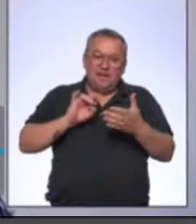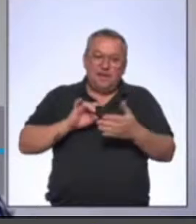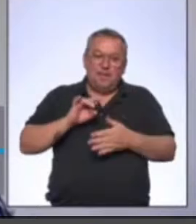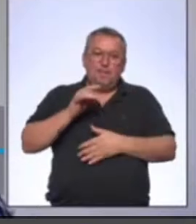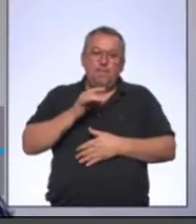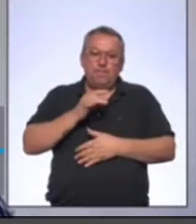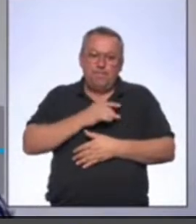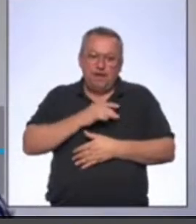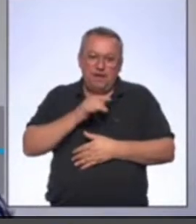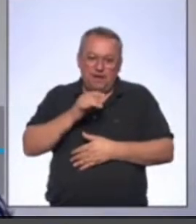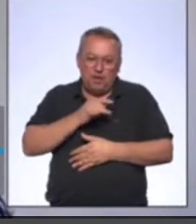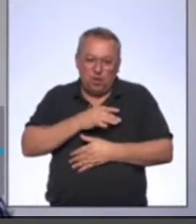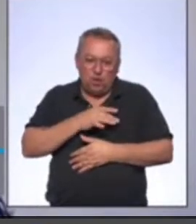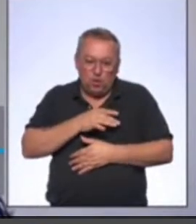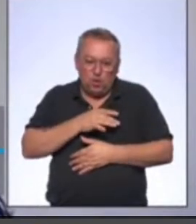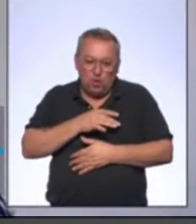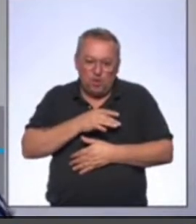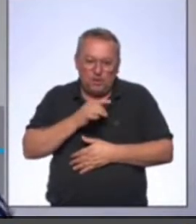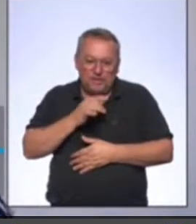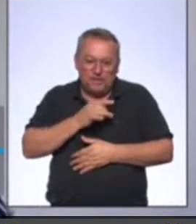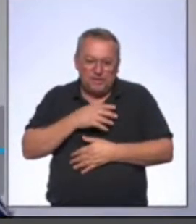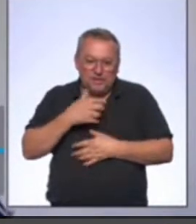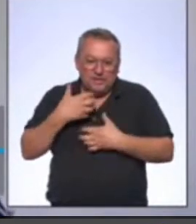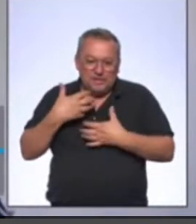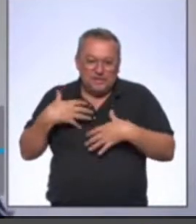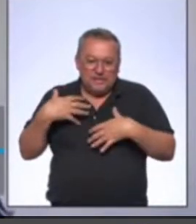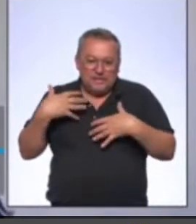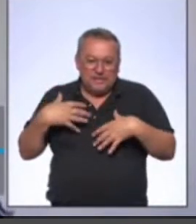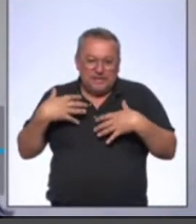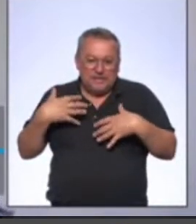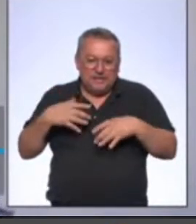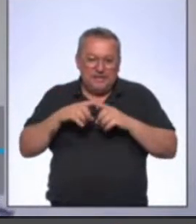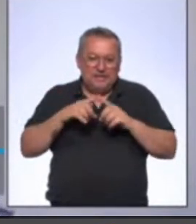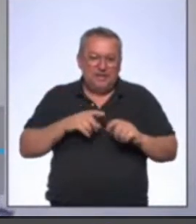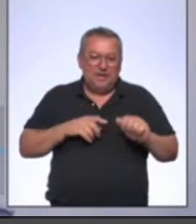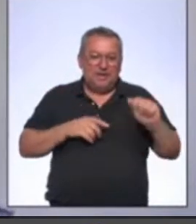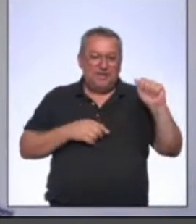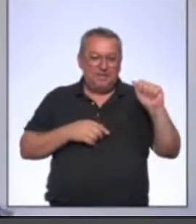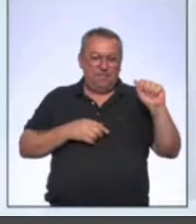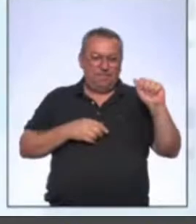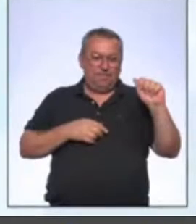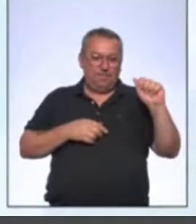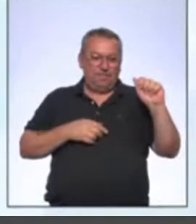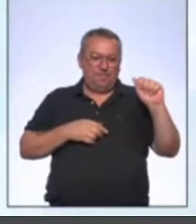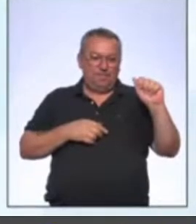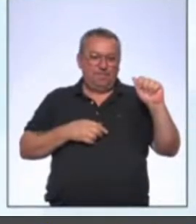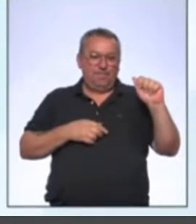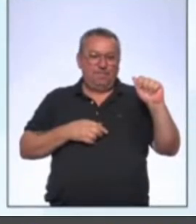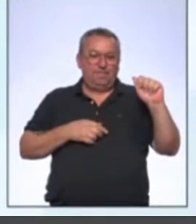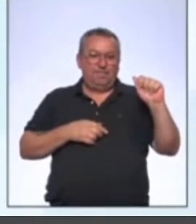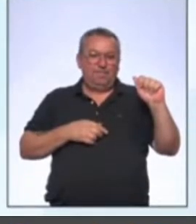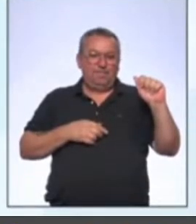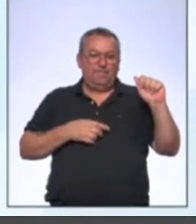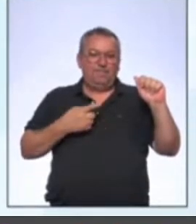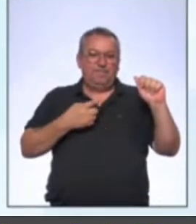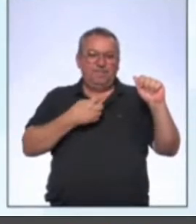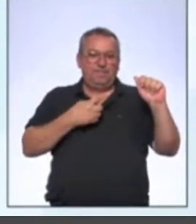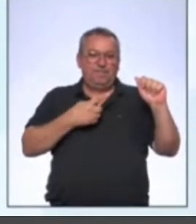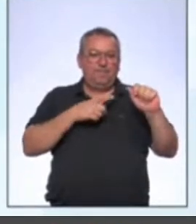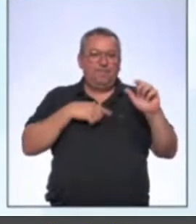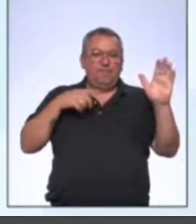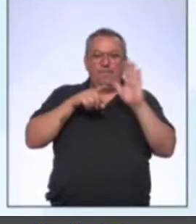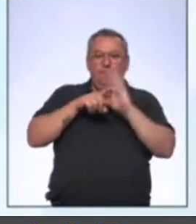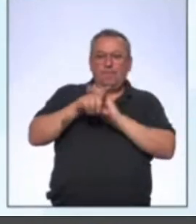quê? Medo. Então, nós temos aí a alternativa correta, que é medo. Deixa eu perguntar